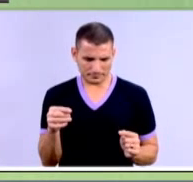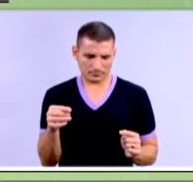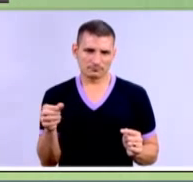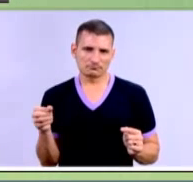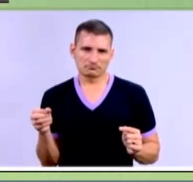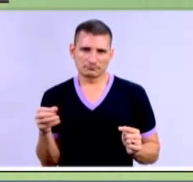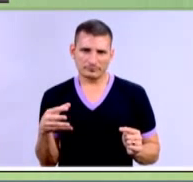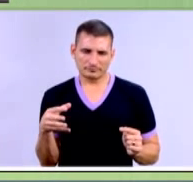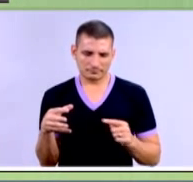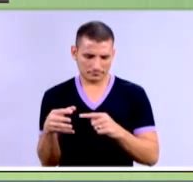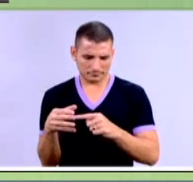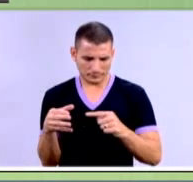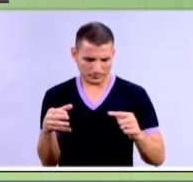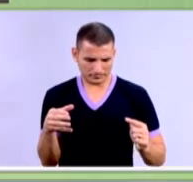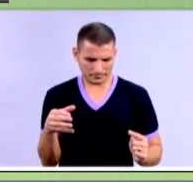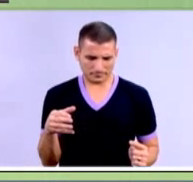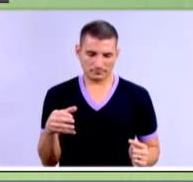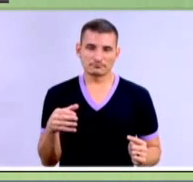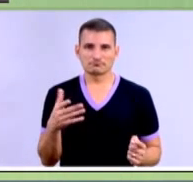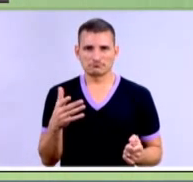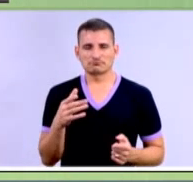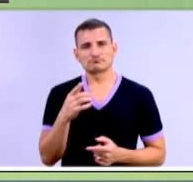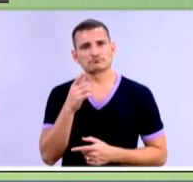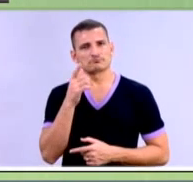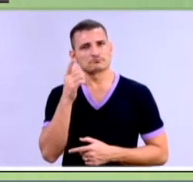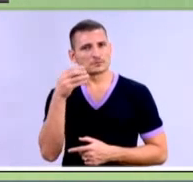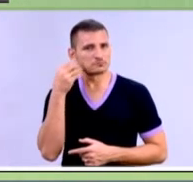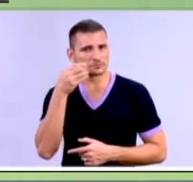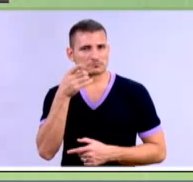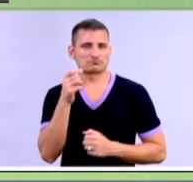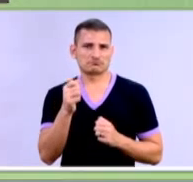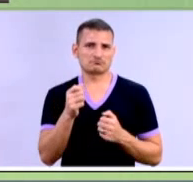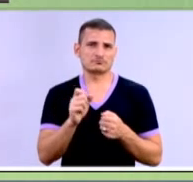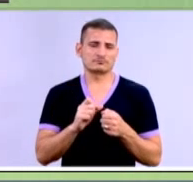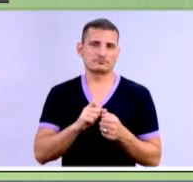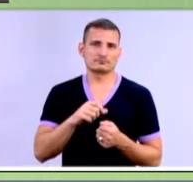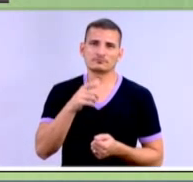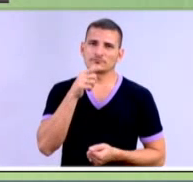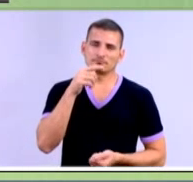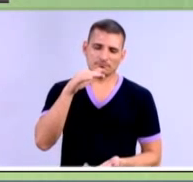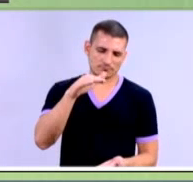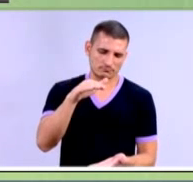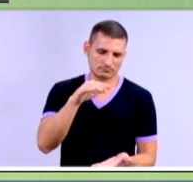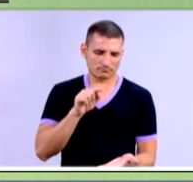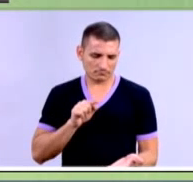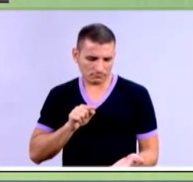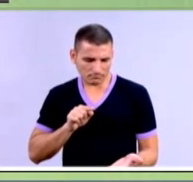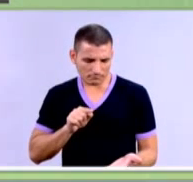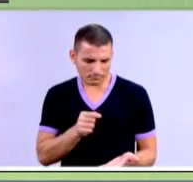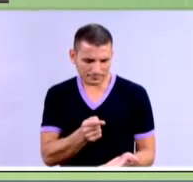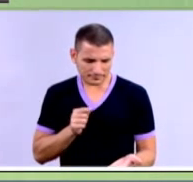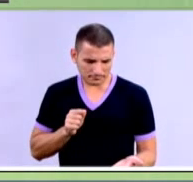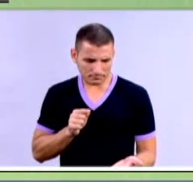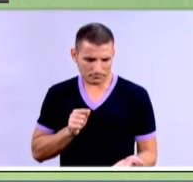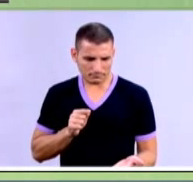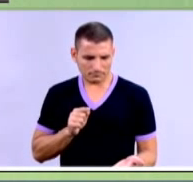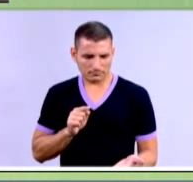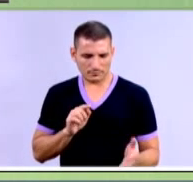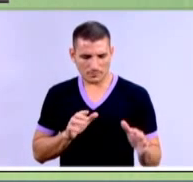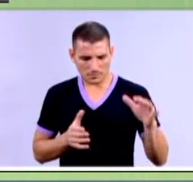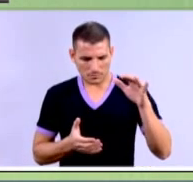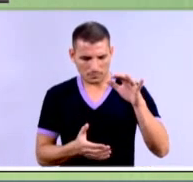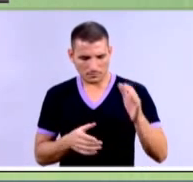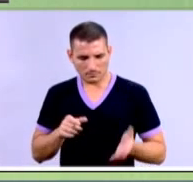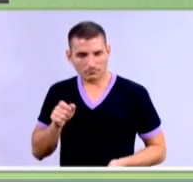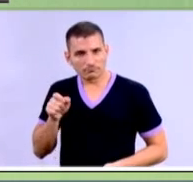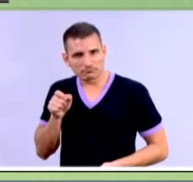até é bem interessante. Uma garrafa PET cheia de água com um furinho, e aí ela vai fazer esse jato de água. Se vocês colocarem